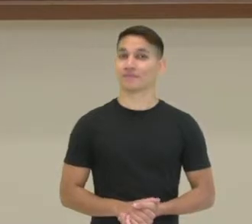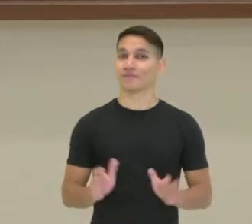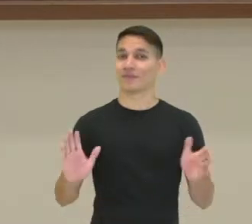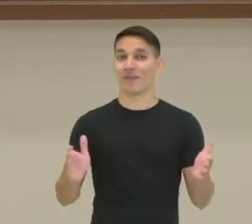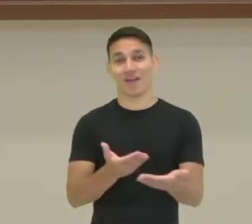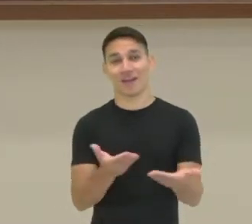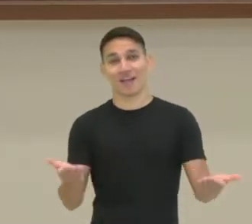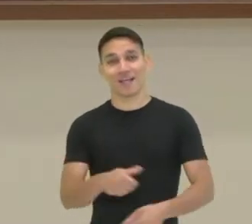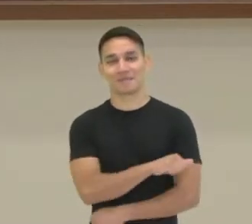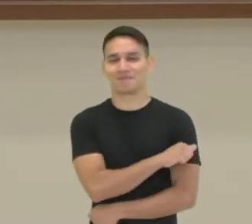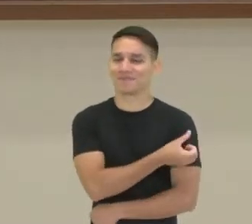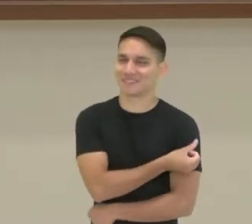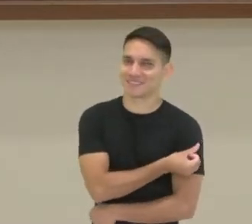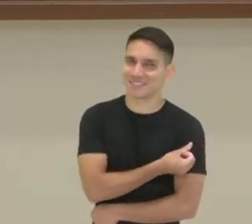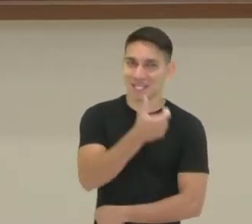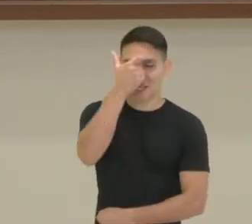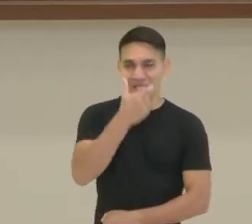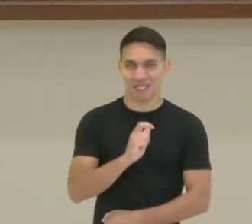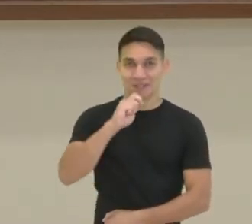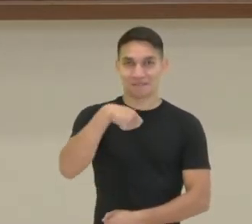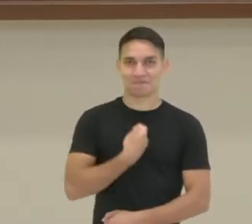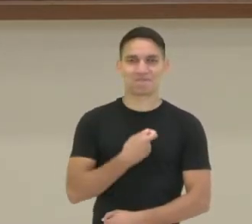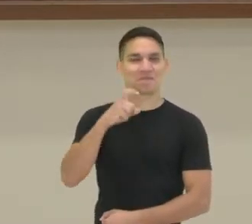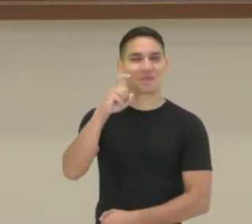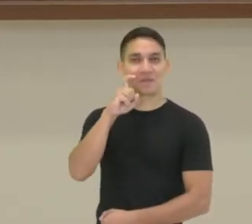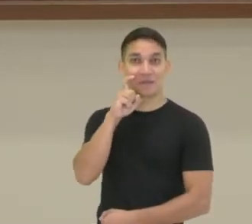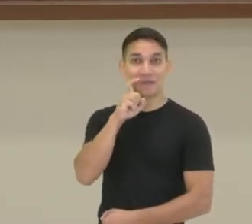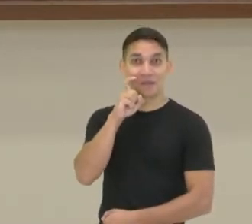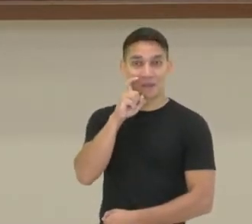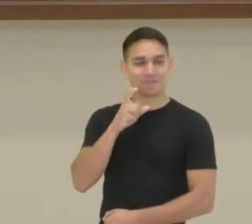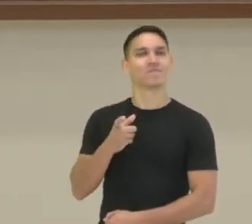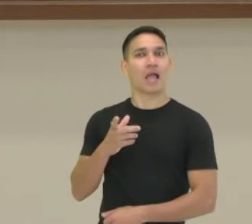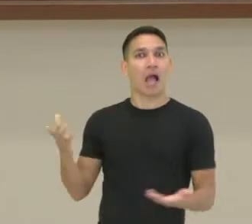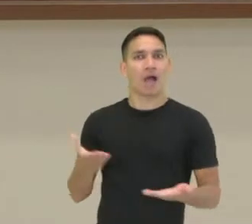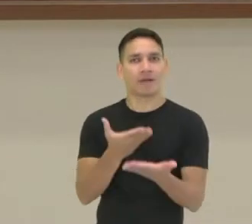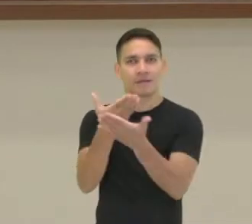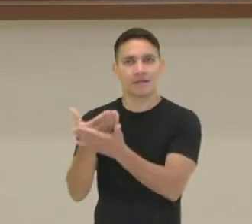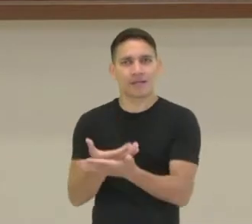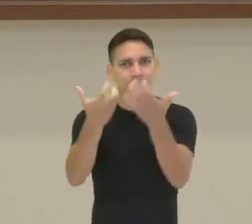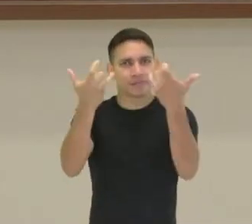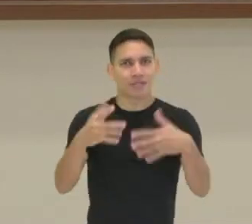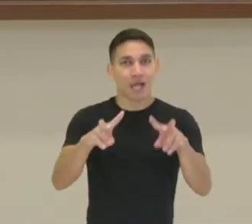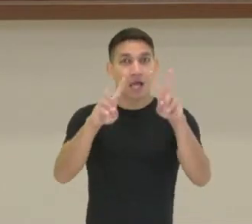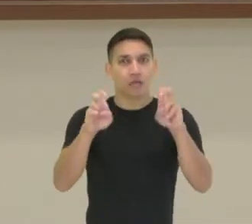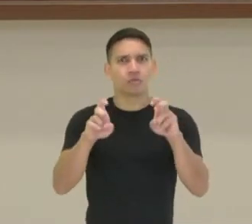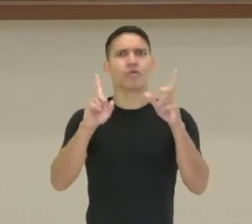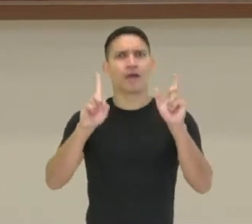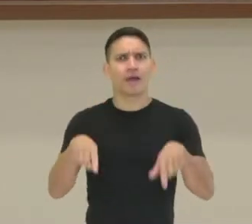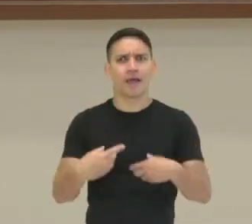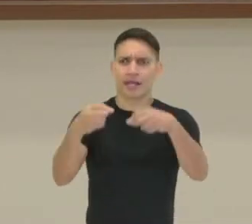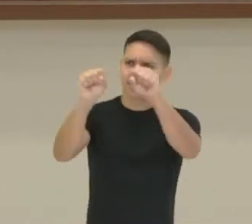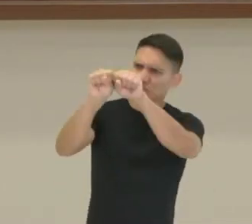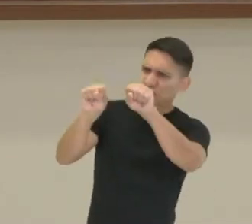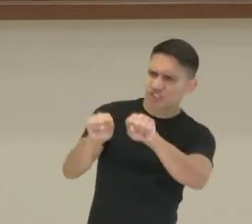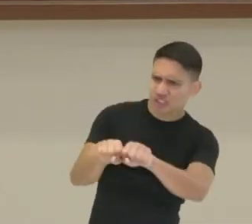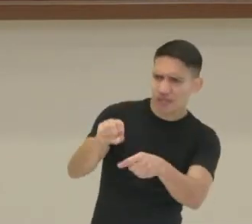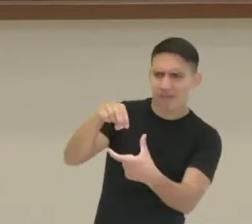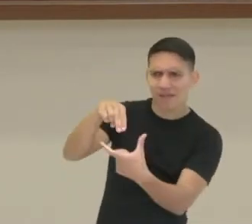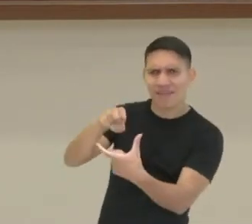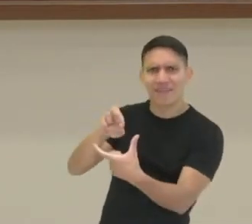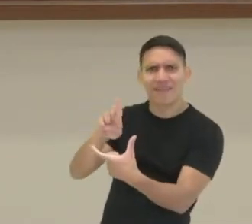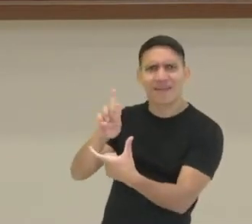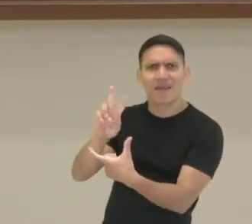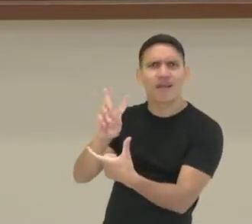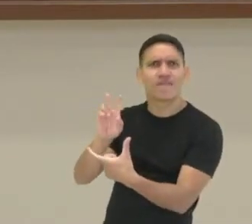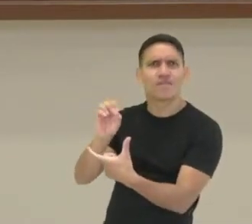Olá, estudantes do sexto ano, aqui é o professor Fabiano e nessa aula nós vamos falar sobre o sistema nervoso. Mas antes de nós